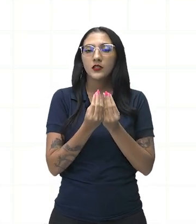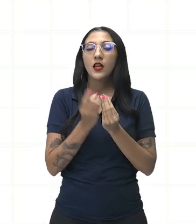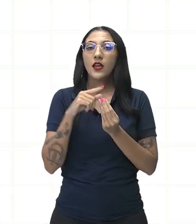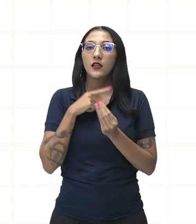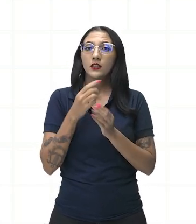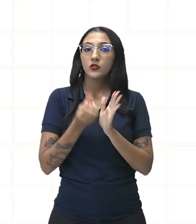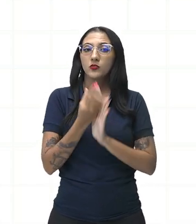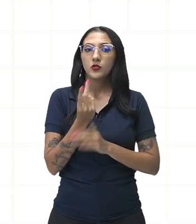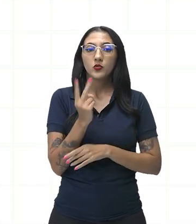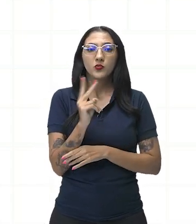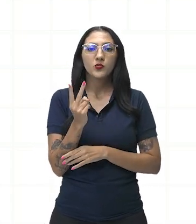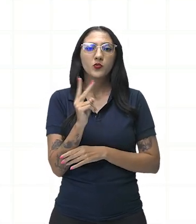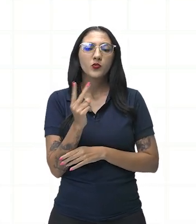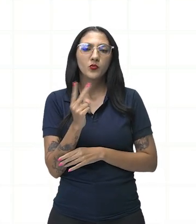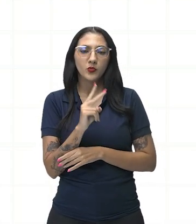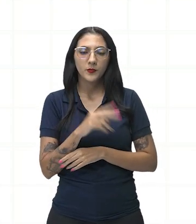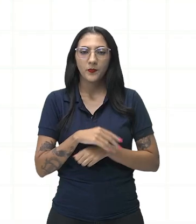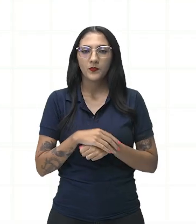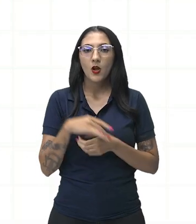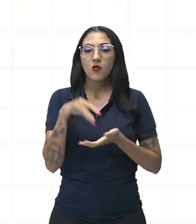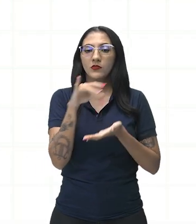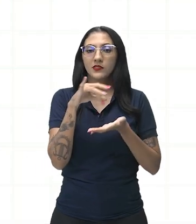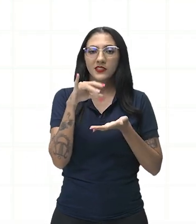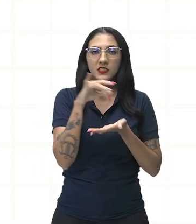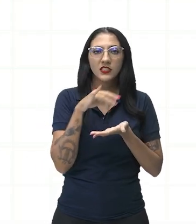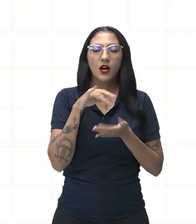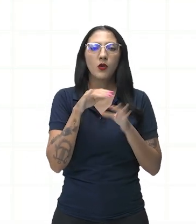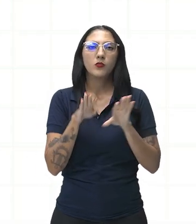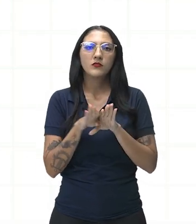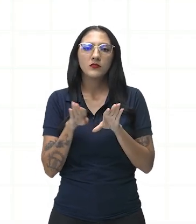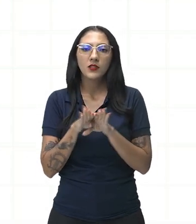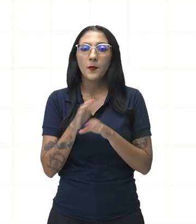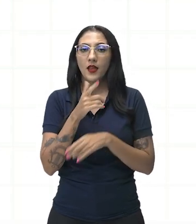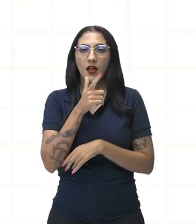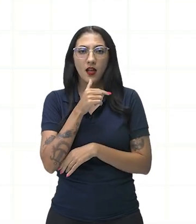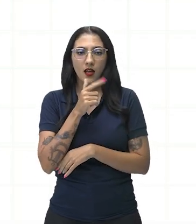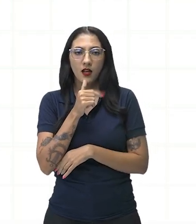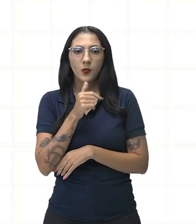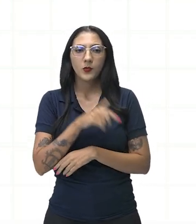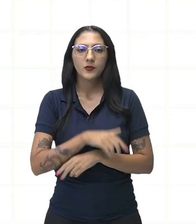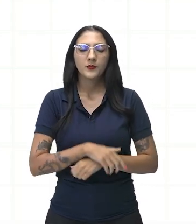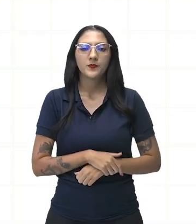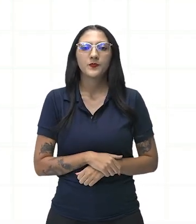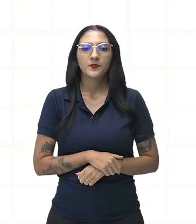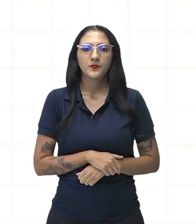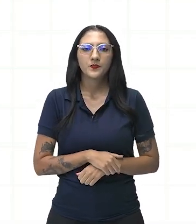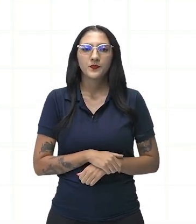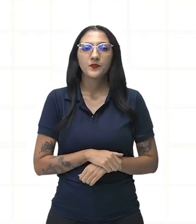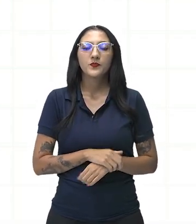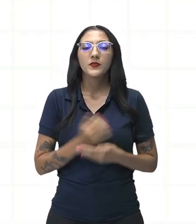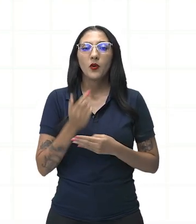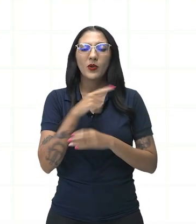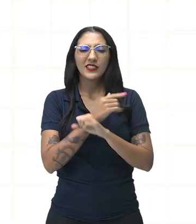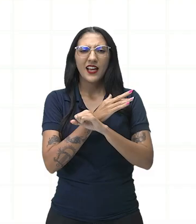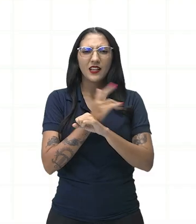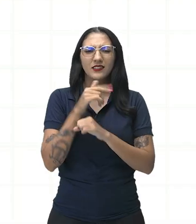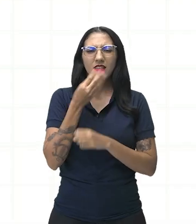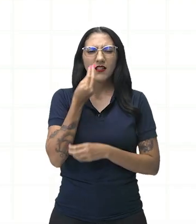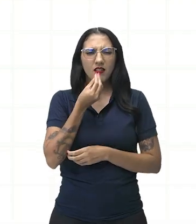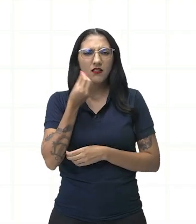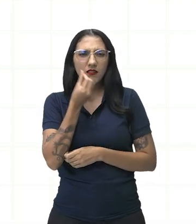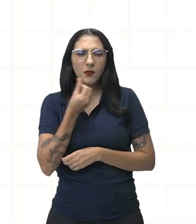2 substâncias, o sal e água. Então, o ácido tem sabor azedo, conduz